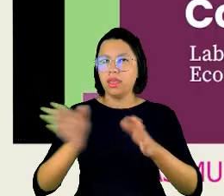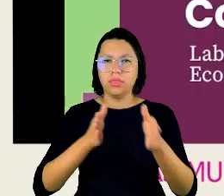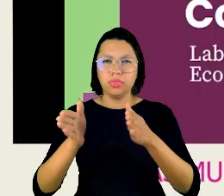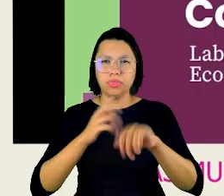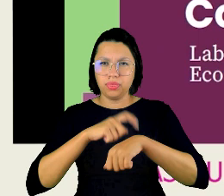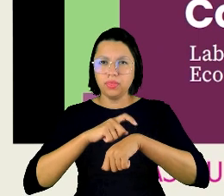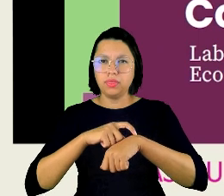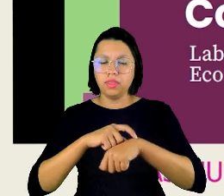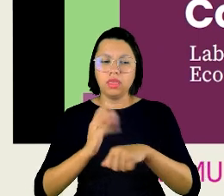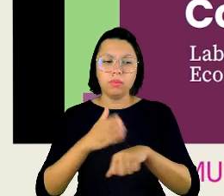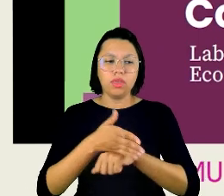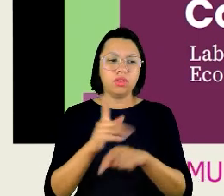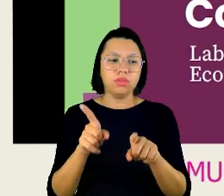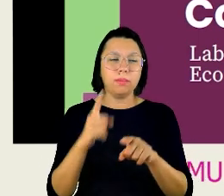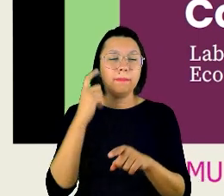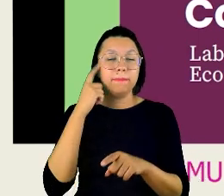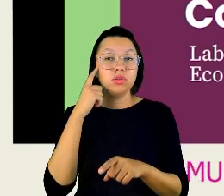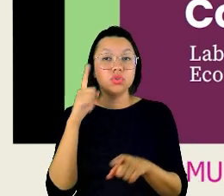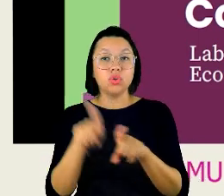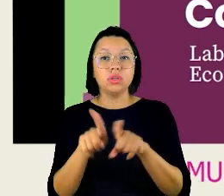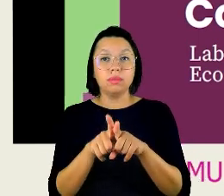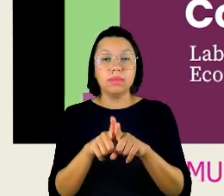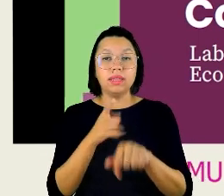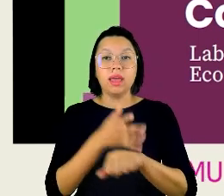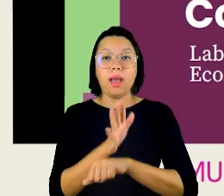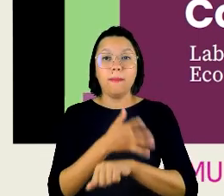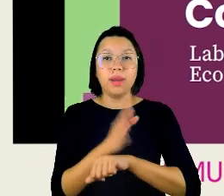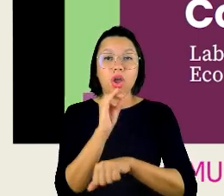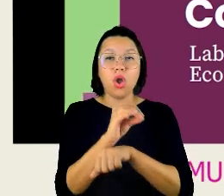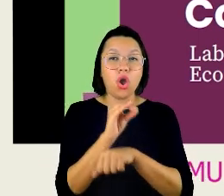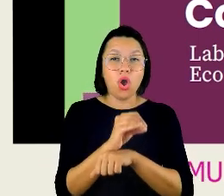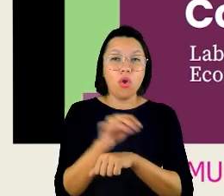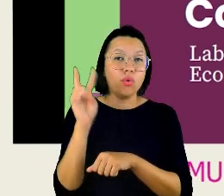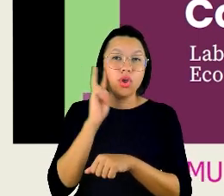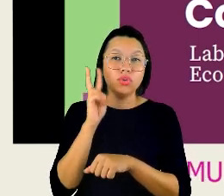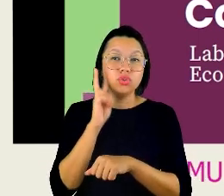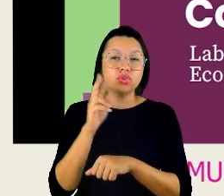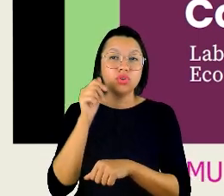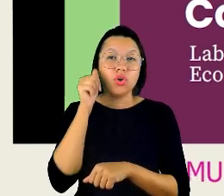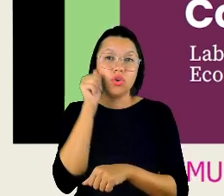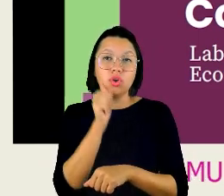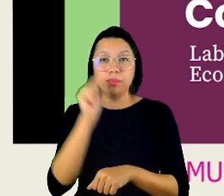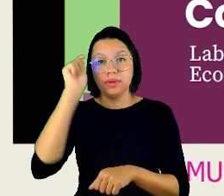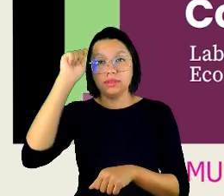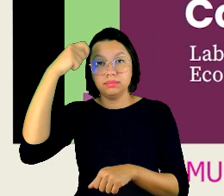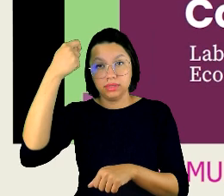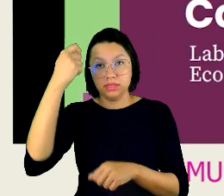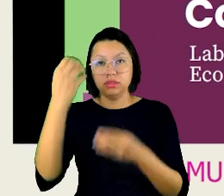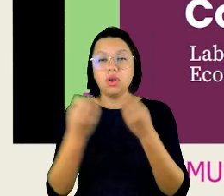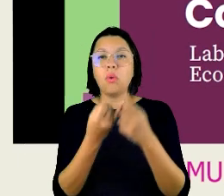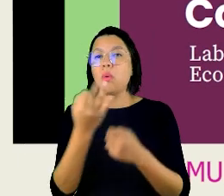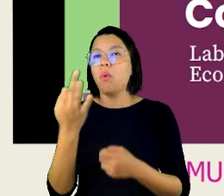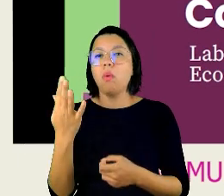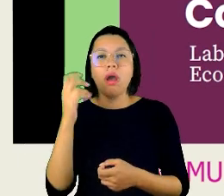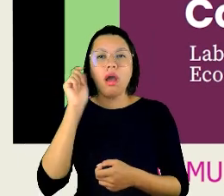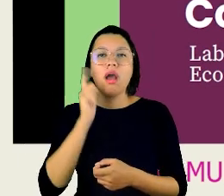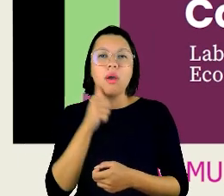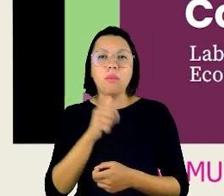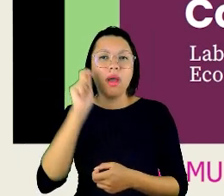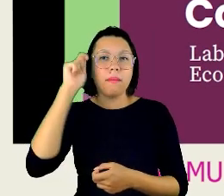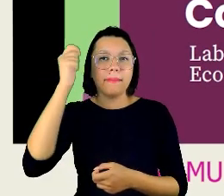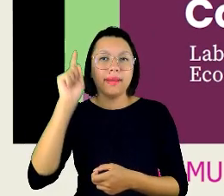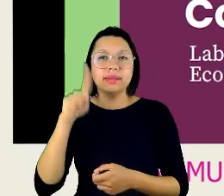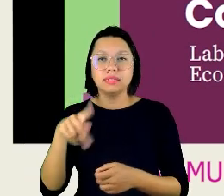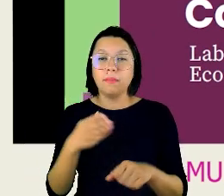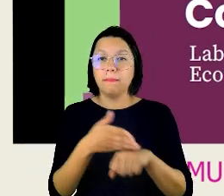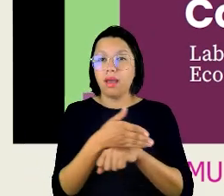entrou também, a gente pensou nas práticas do cuidado e a história das mulheres negras, ou seja, o quanto as mulheres negras